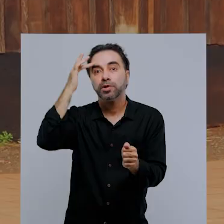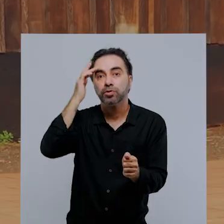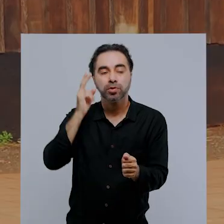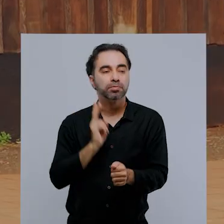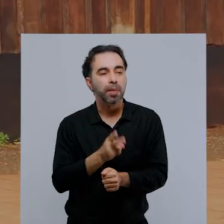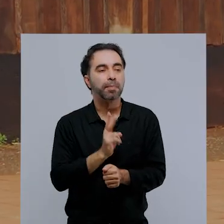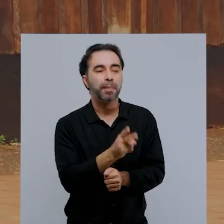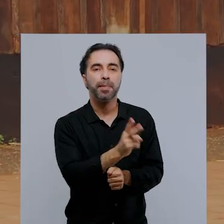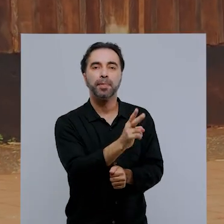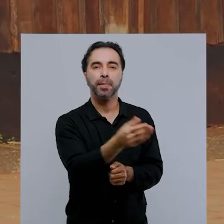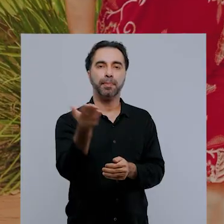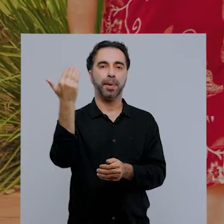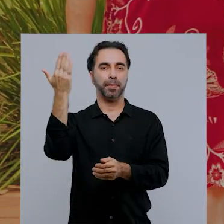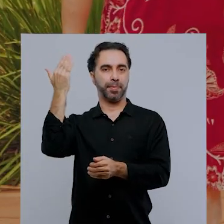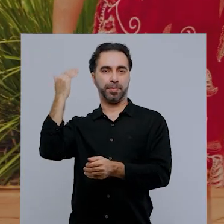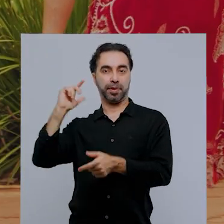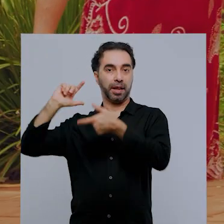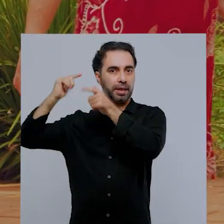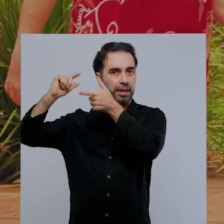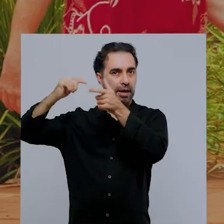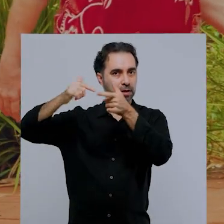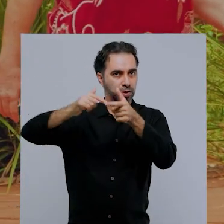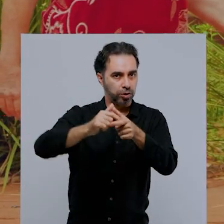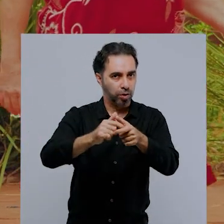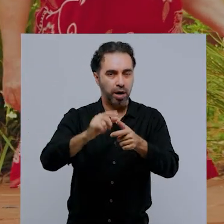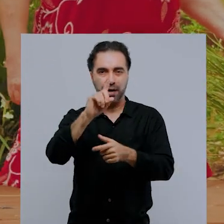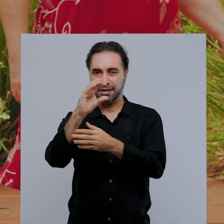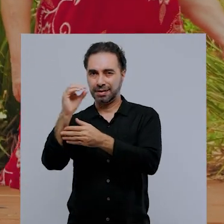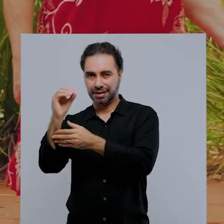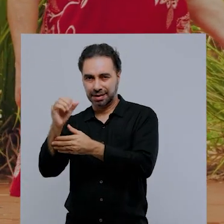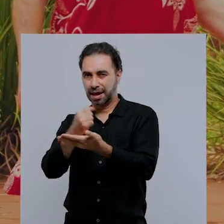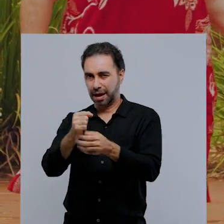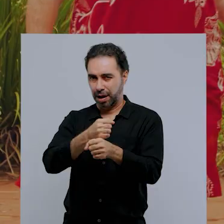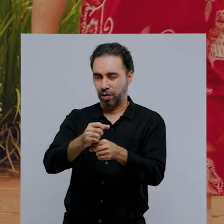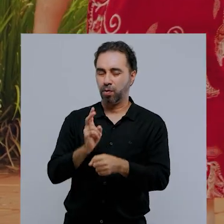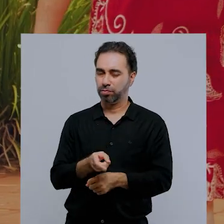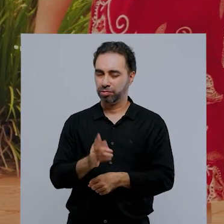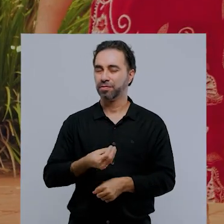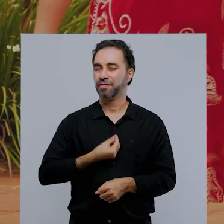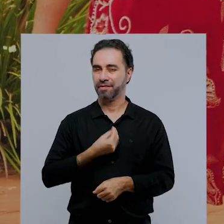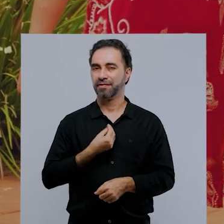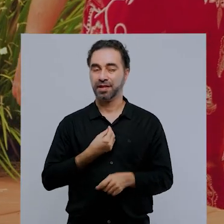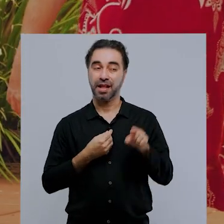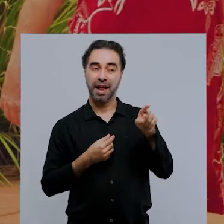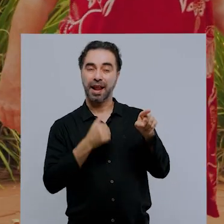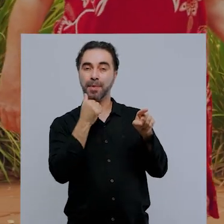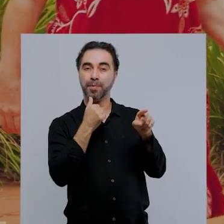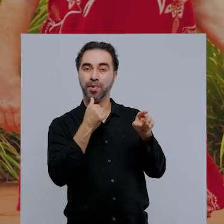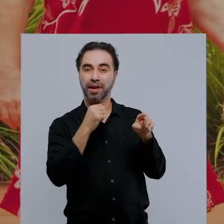de um século. Assim, as tradições centenárias continuam a ser vividas no local. Dona Nair é